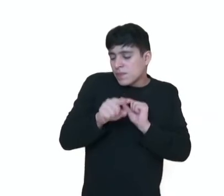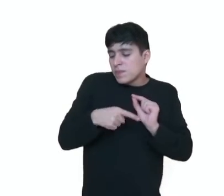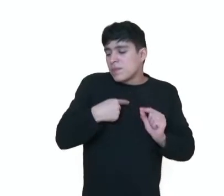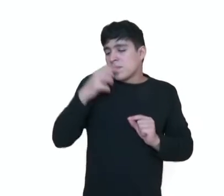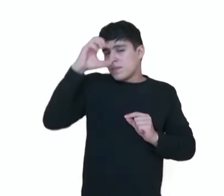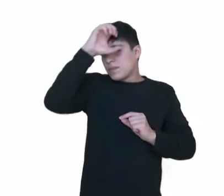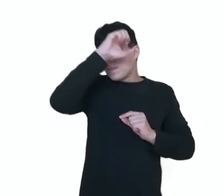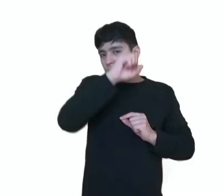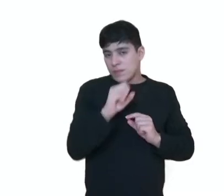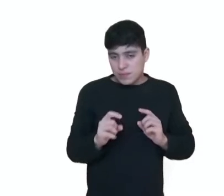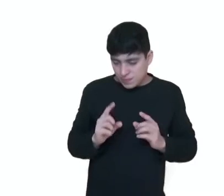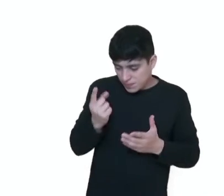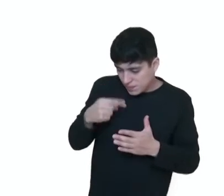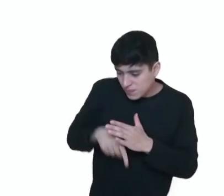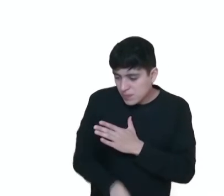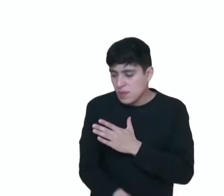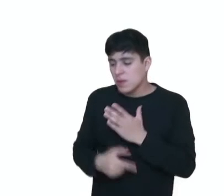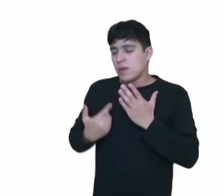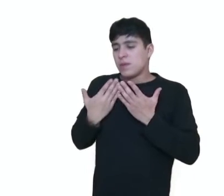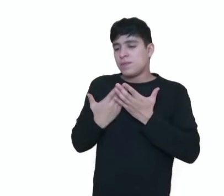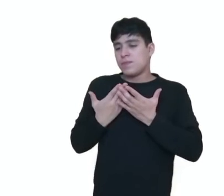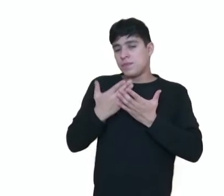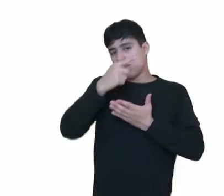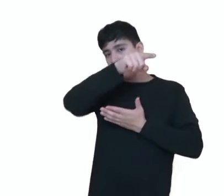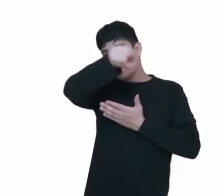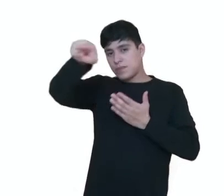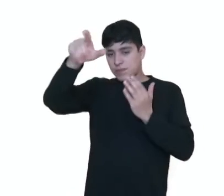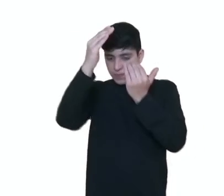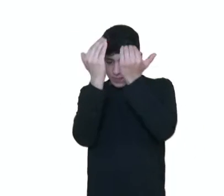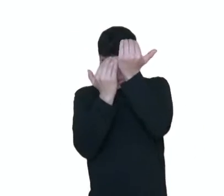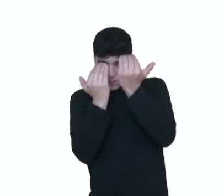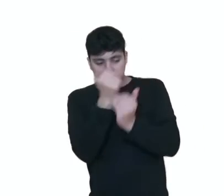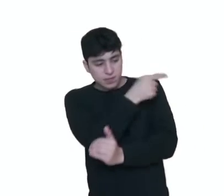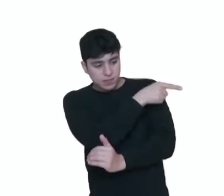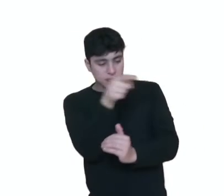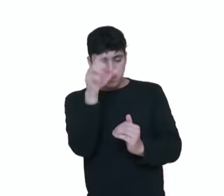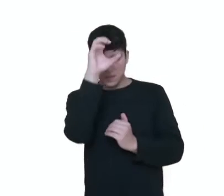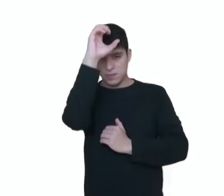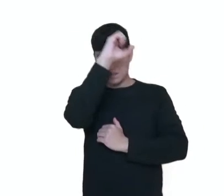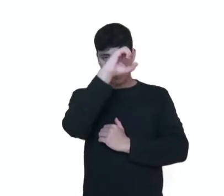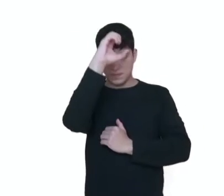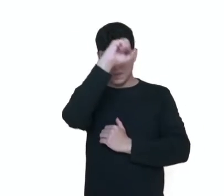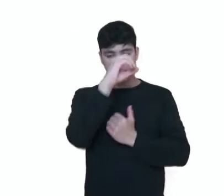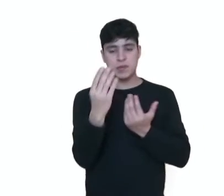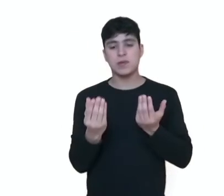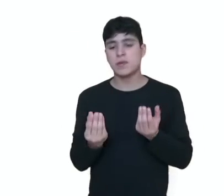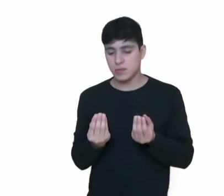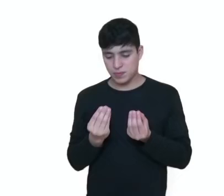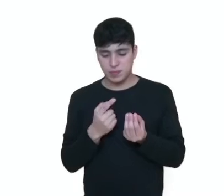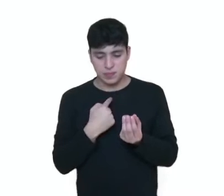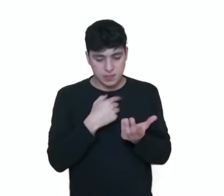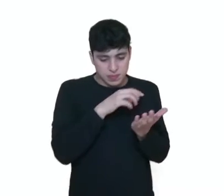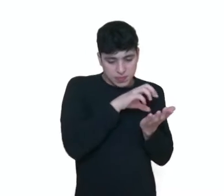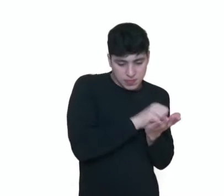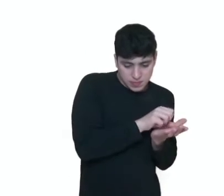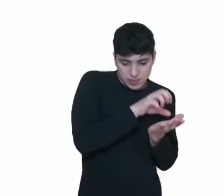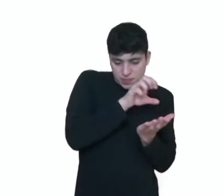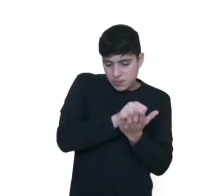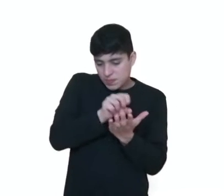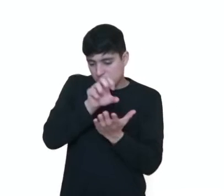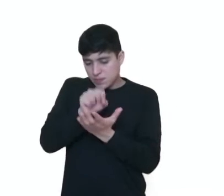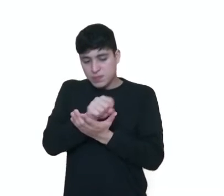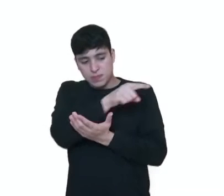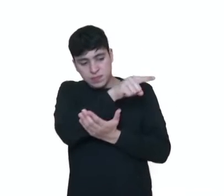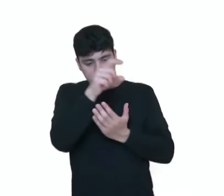aprendi. Depois de se aprofundar nos estudos, é hora de analisar o que foi aprendido. Como os elementos registrados na coluna K e W